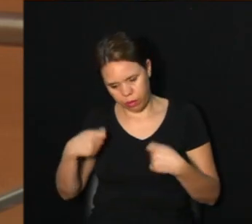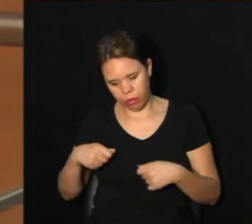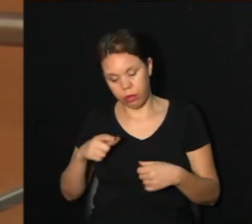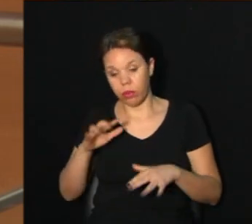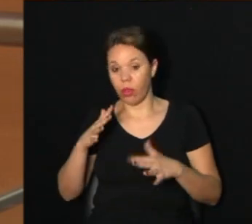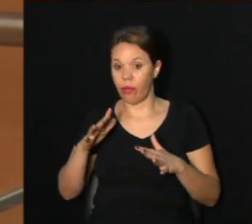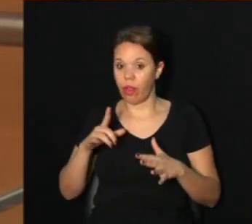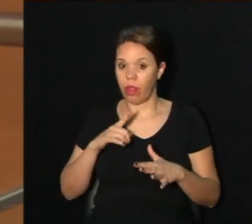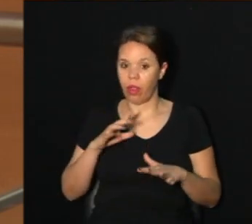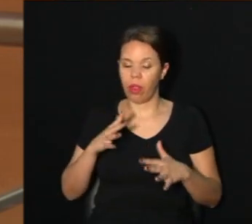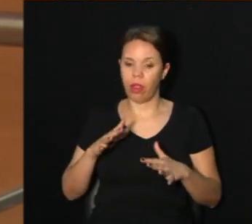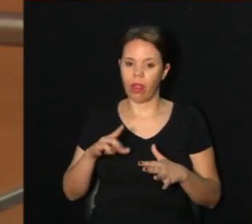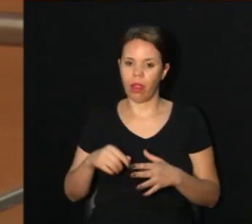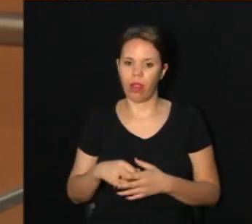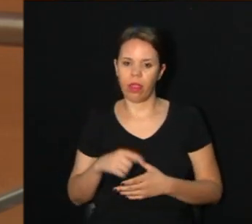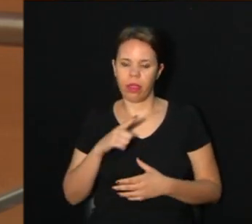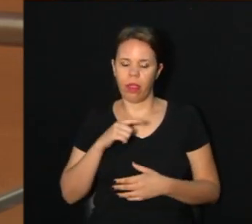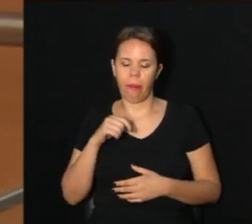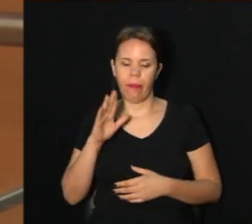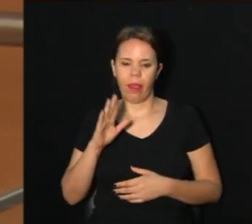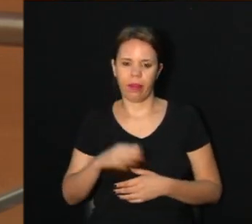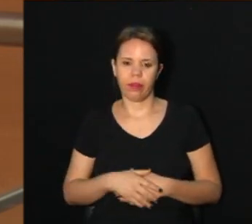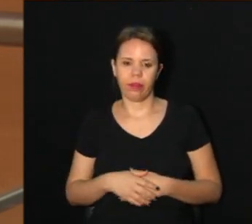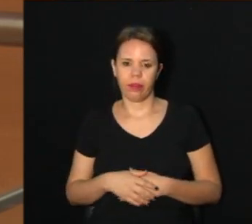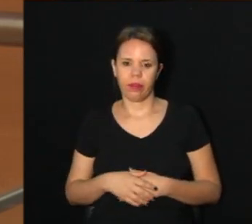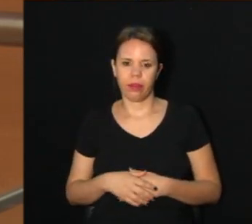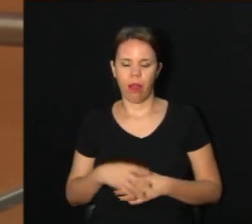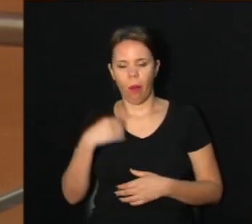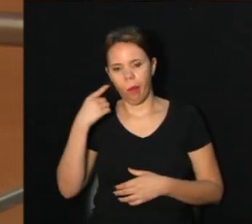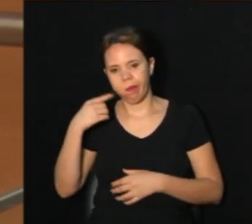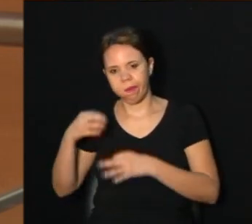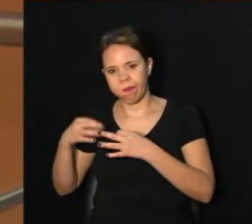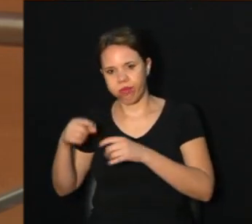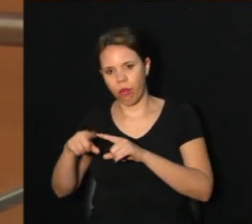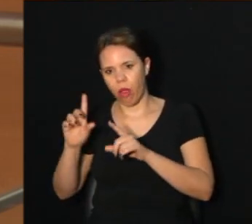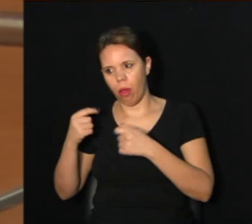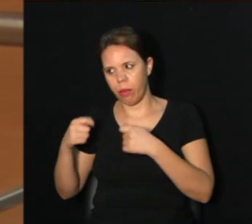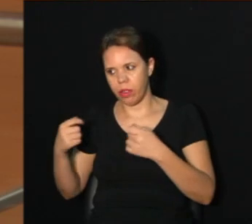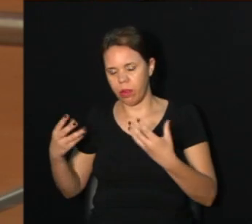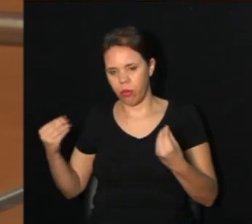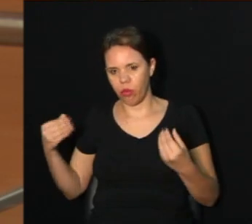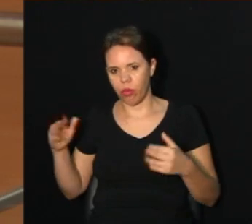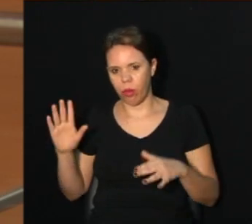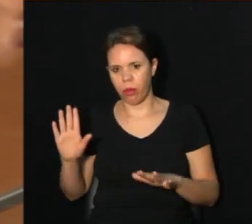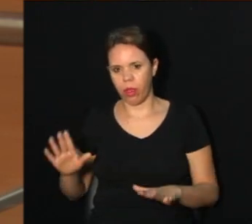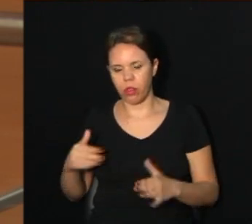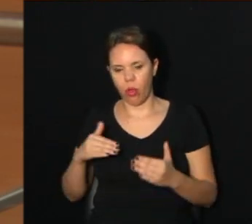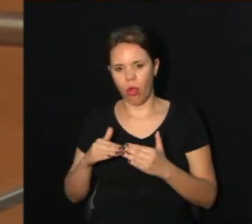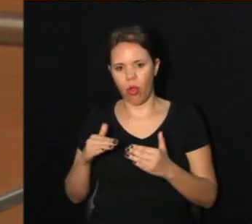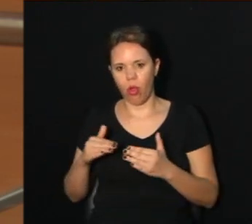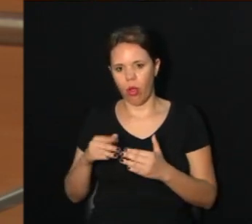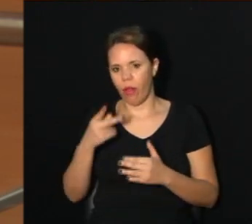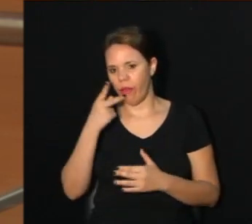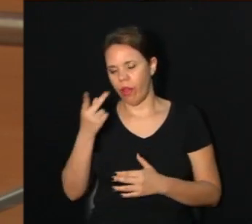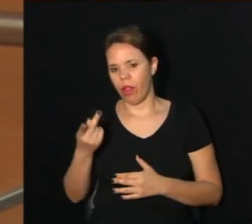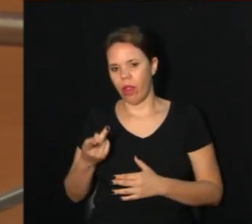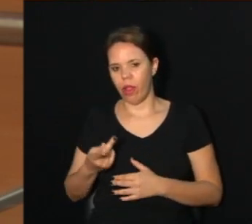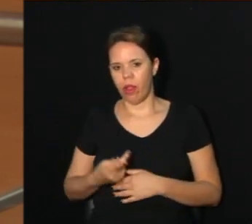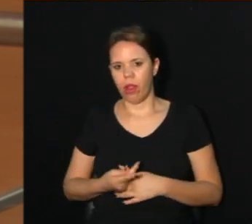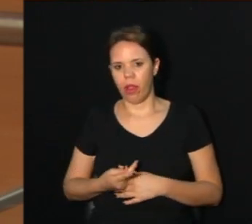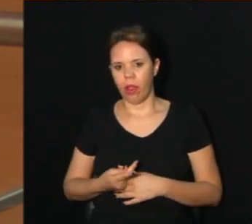Talvez até de ter mais procuradores, porque a demanda é grande. Mas eu concordo com a fala do